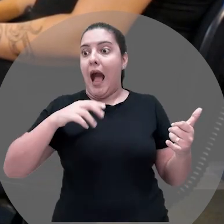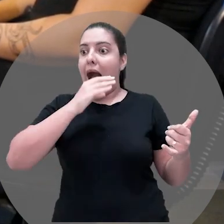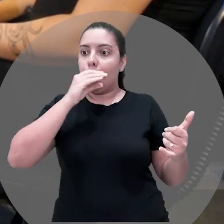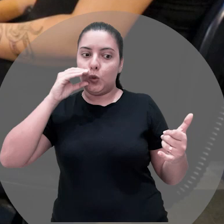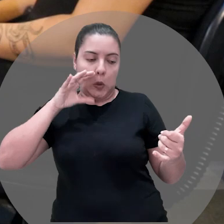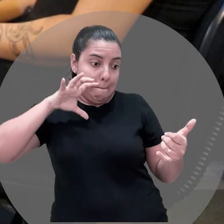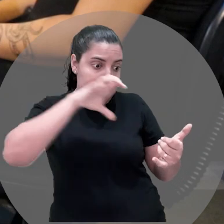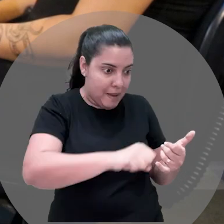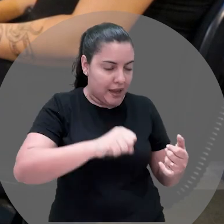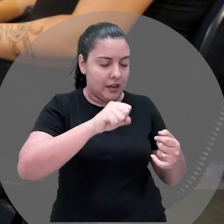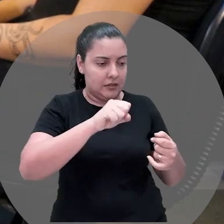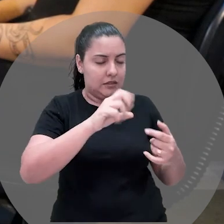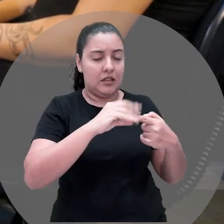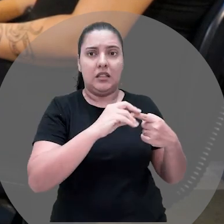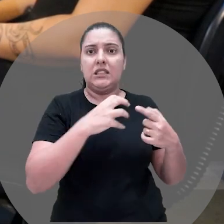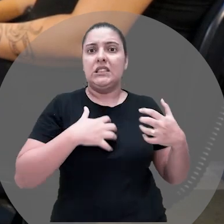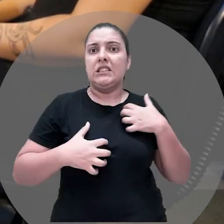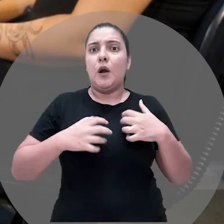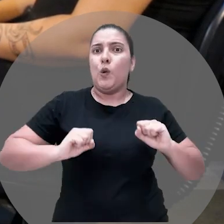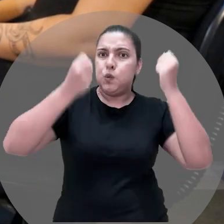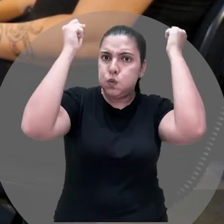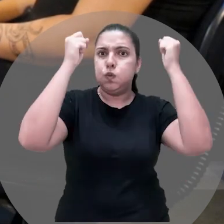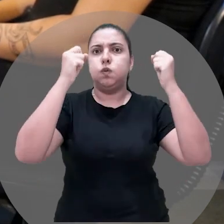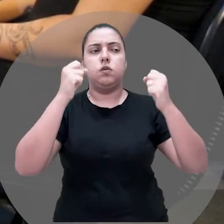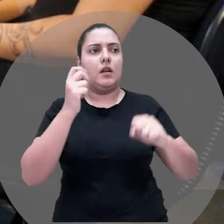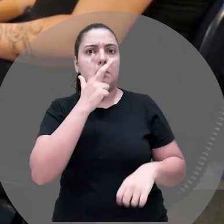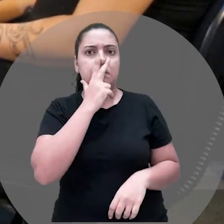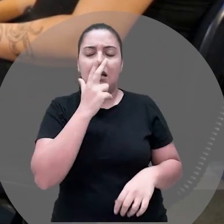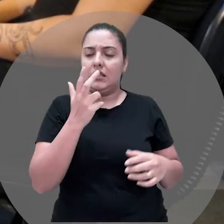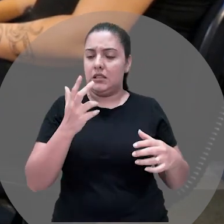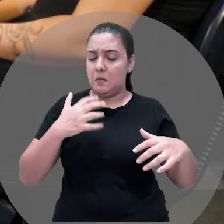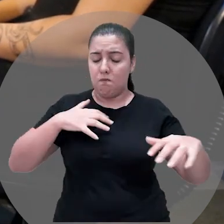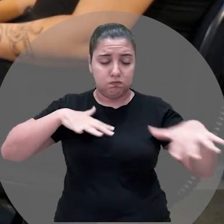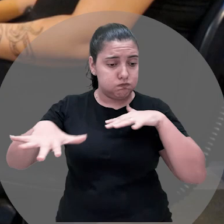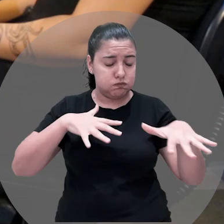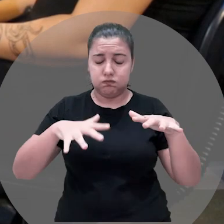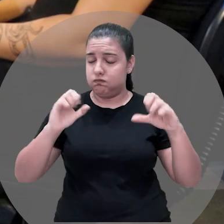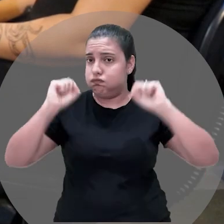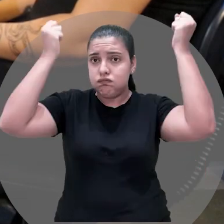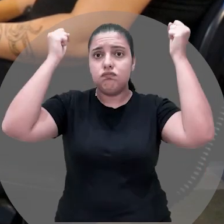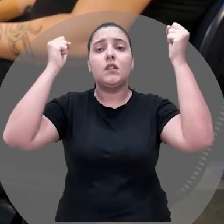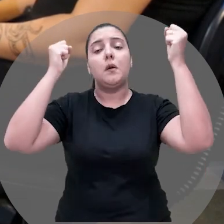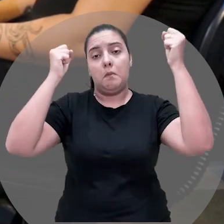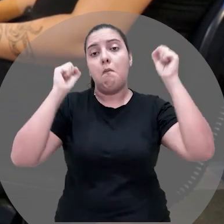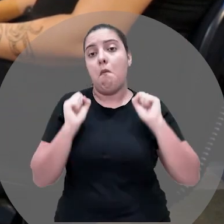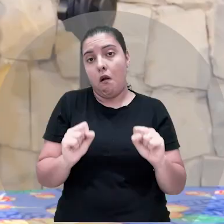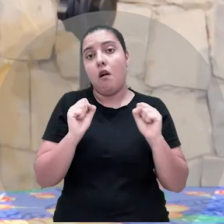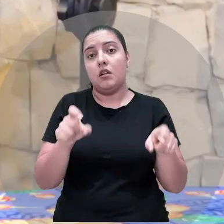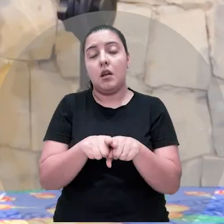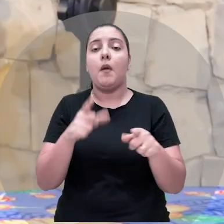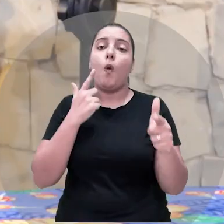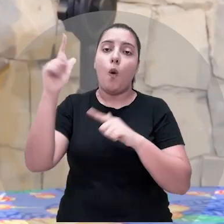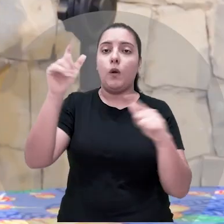e se você tirar aquela caneta dela gera um certo descontrole sensorial nela entendeu